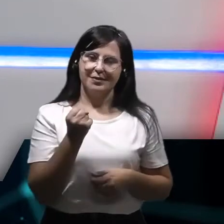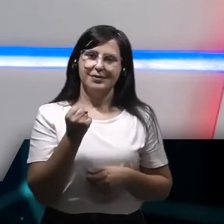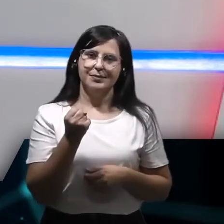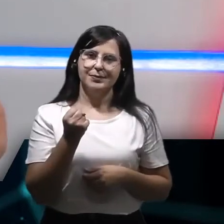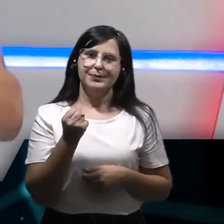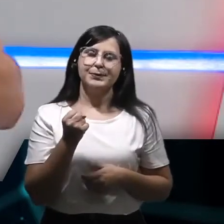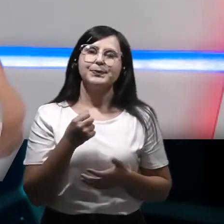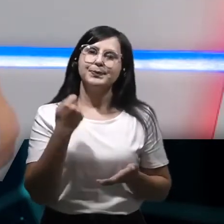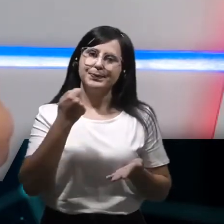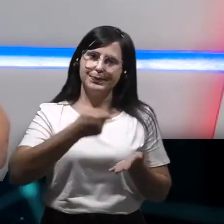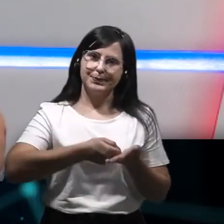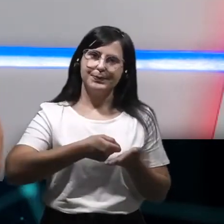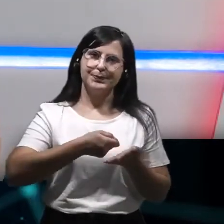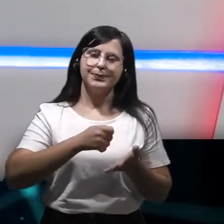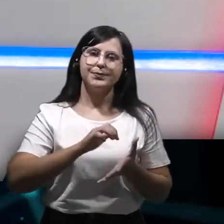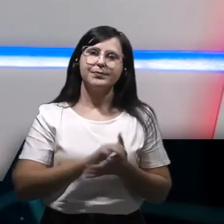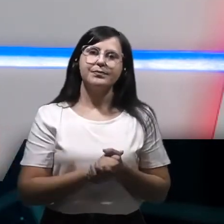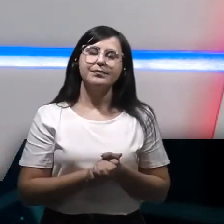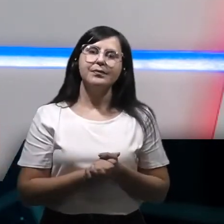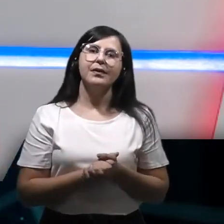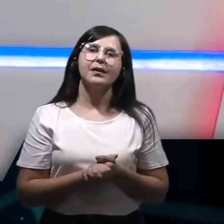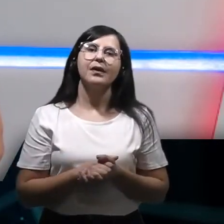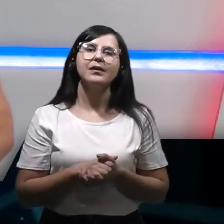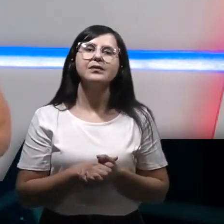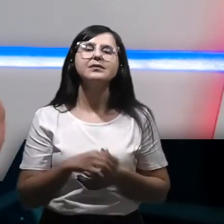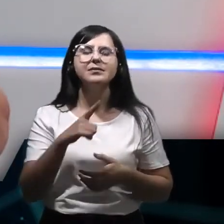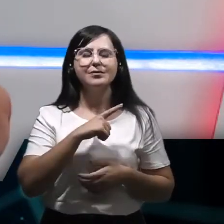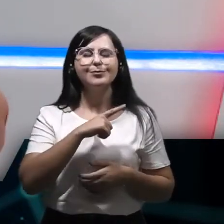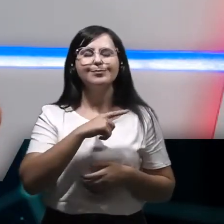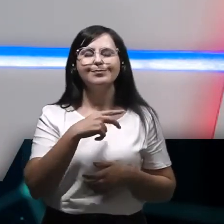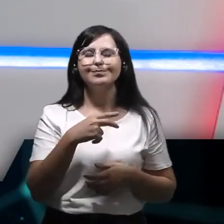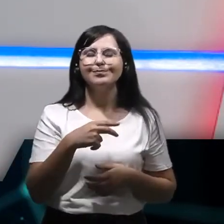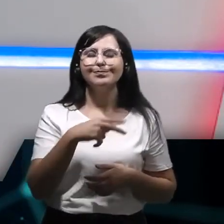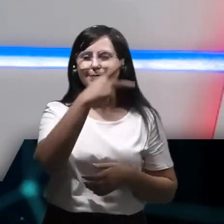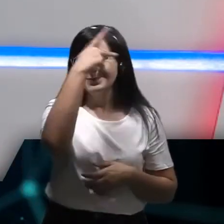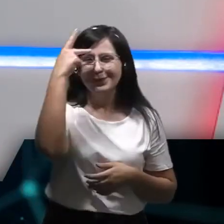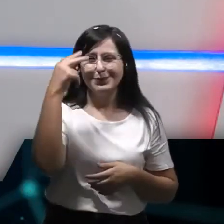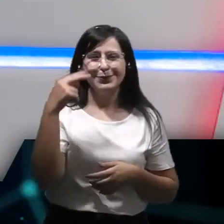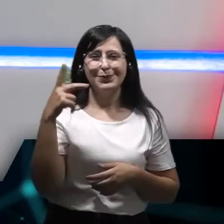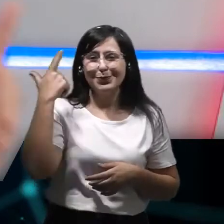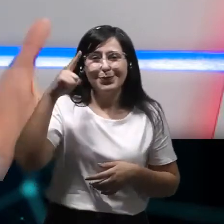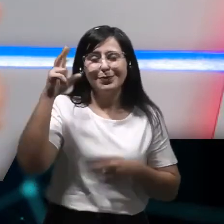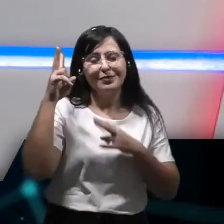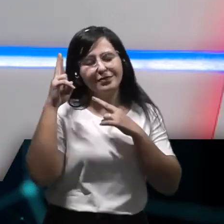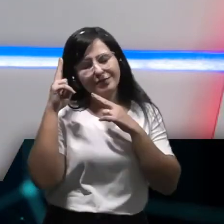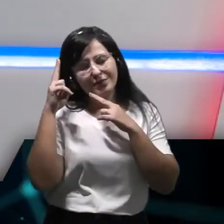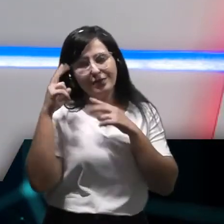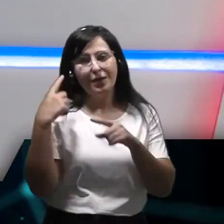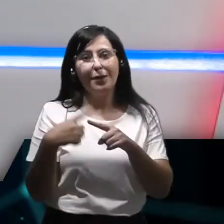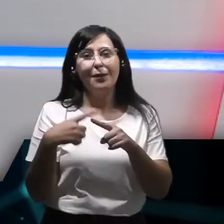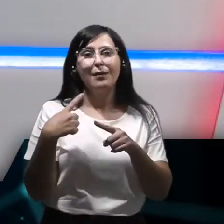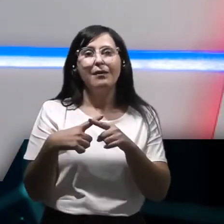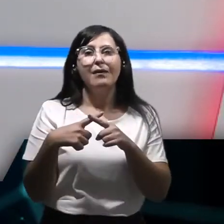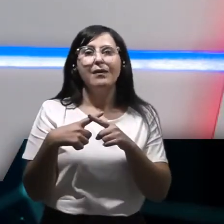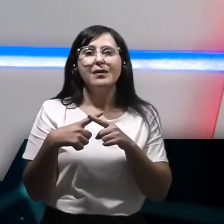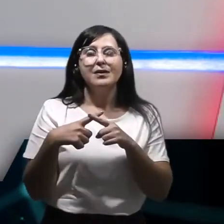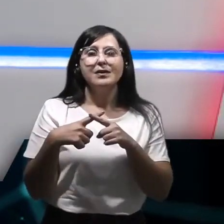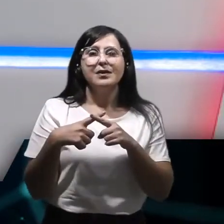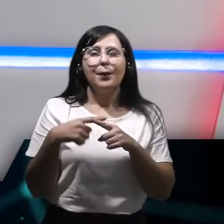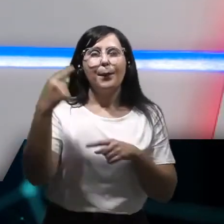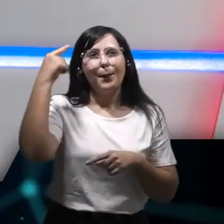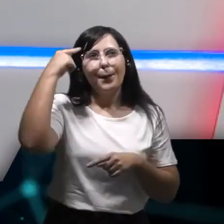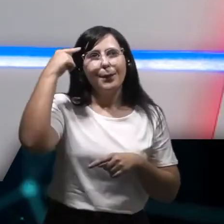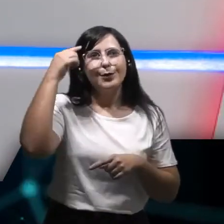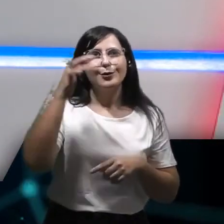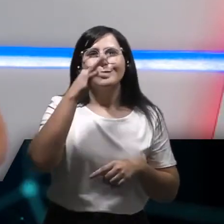que não dorme, posso dizer assim, por conta de que está vendo a hora o fundo não poder